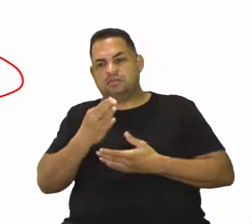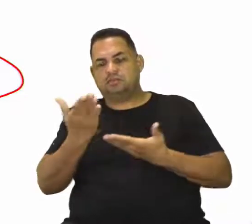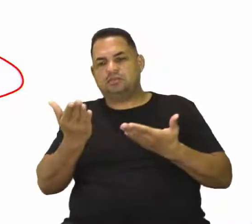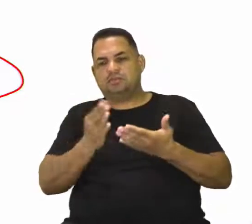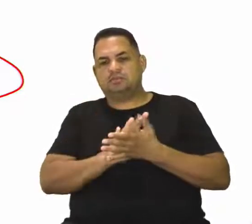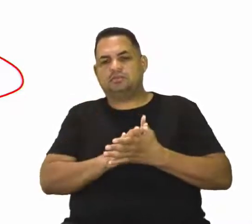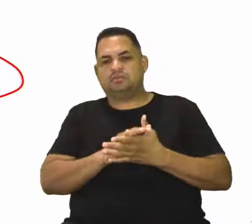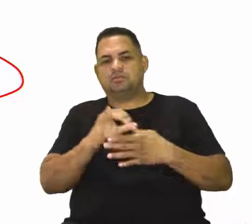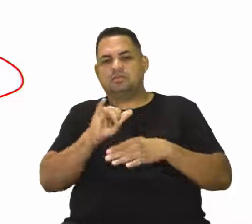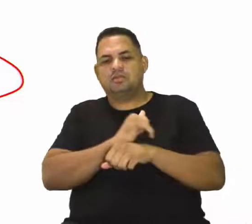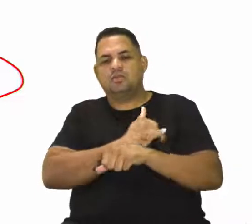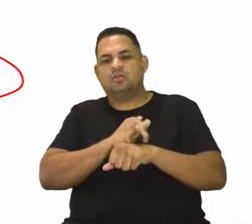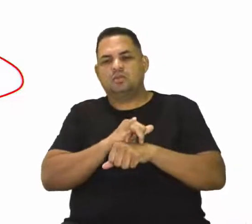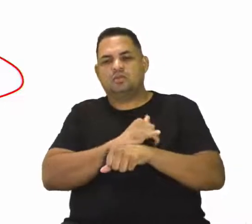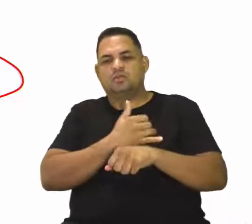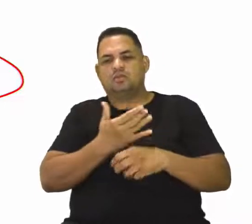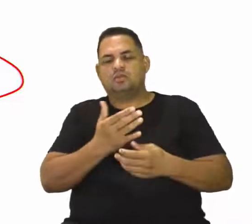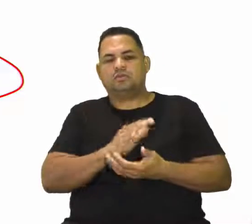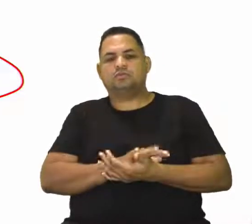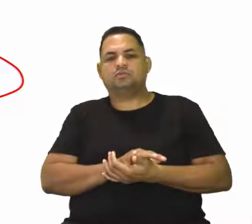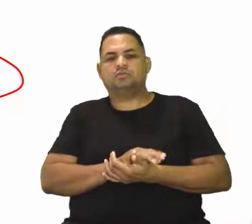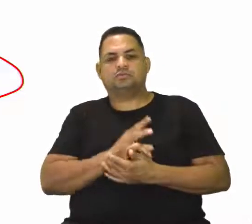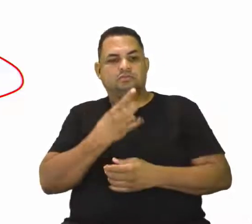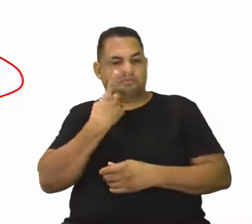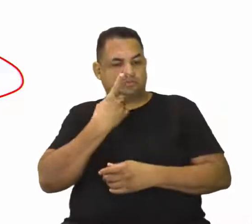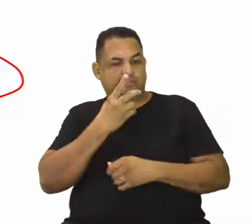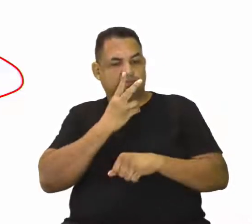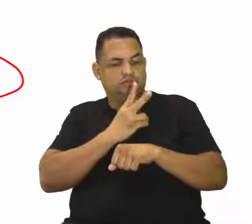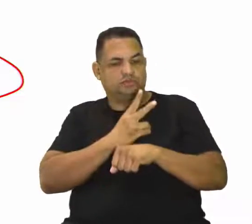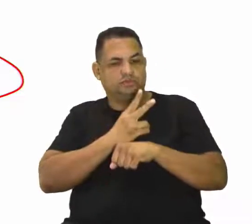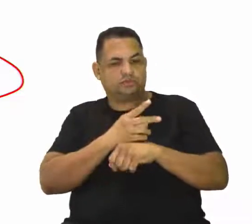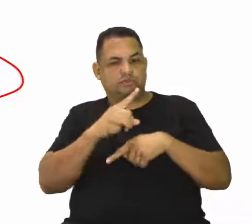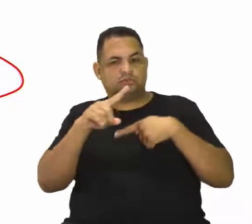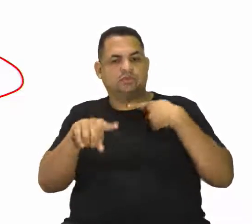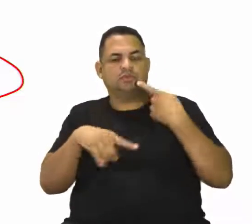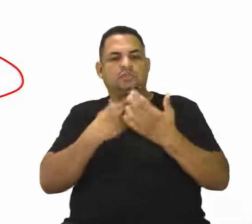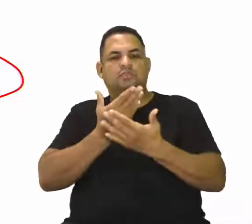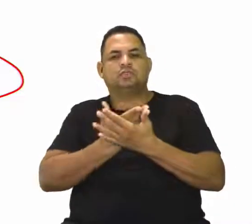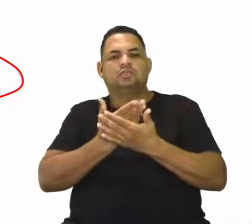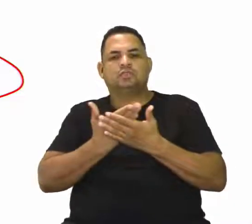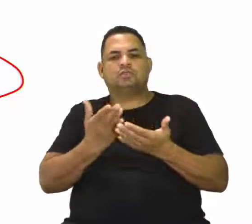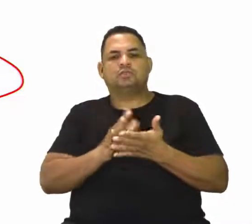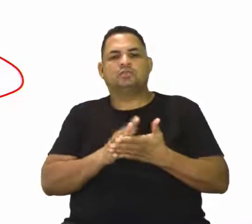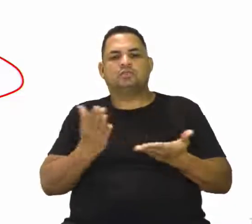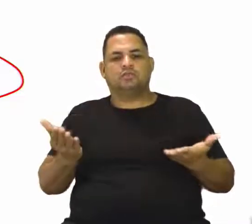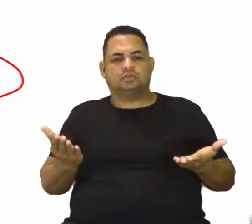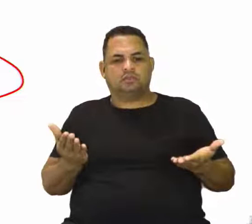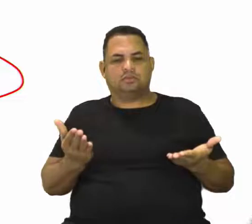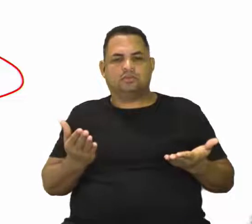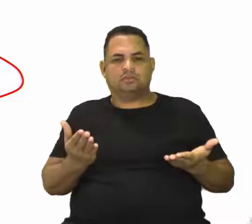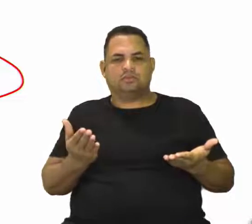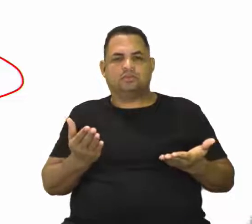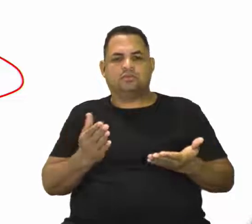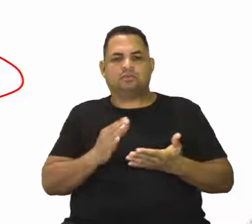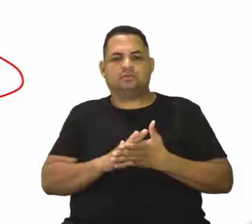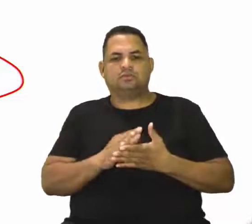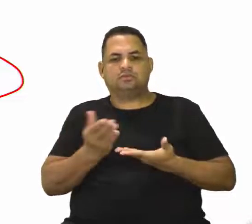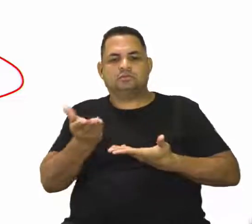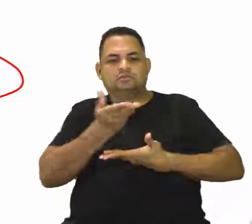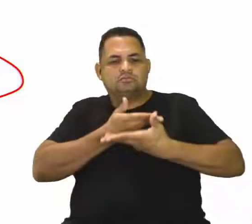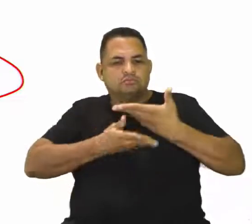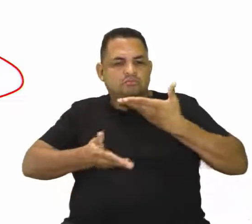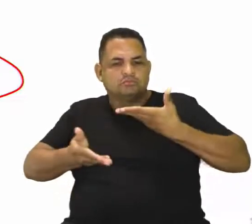está no YouTube deu uma assistida para que na próxima aula você claro como